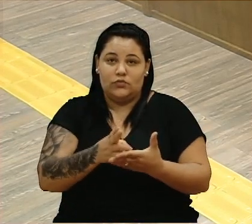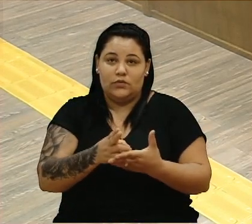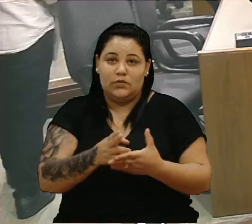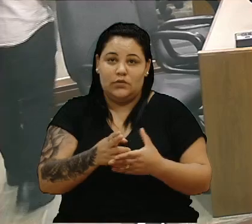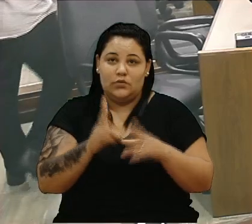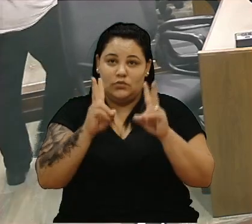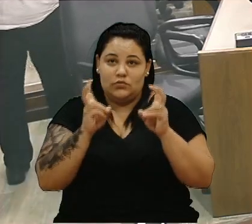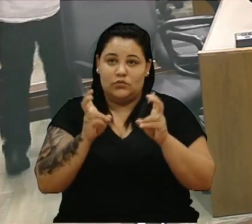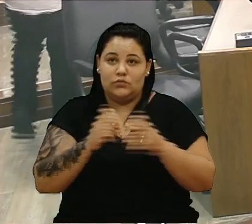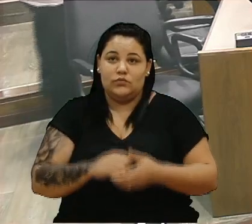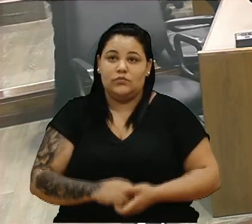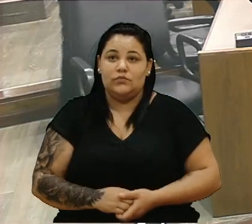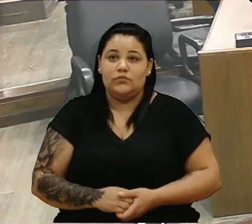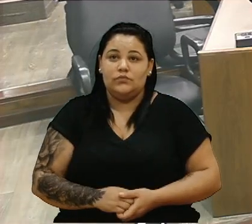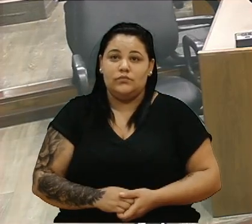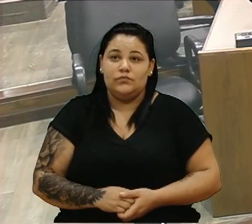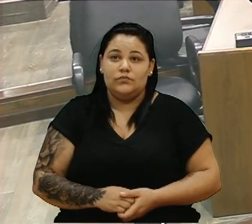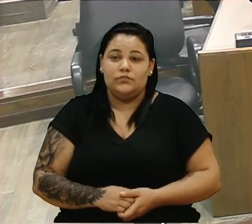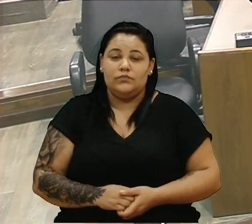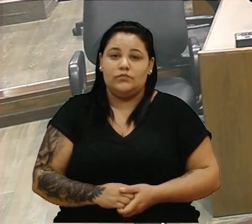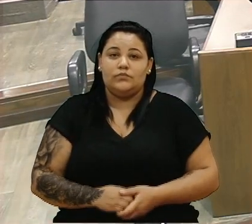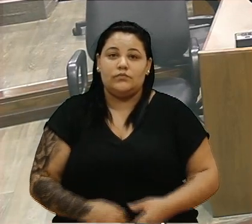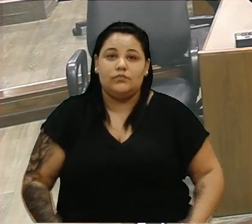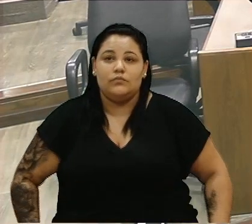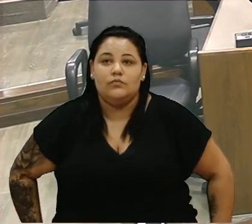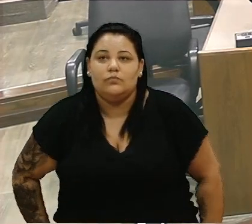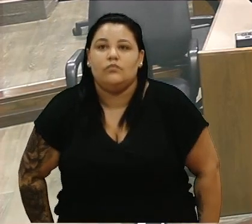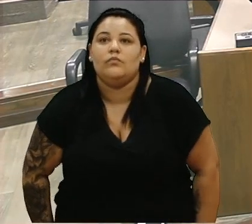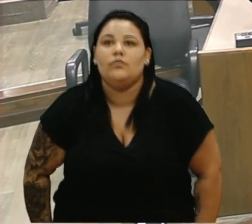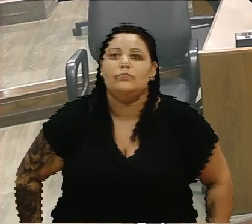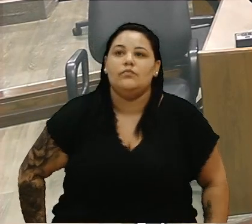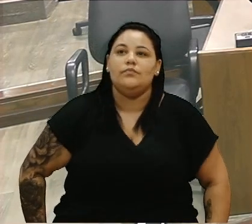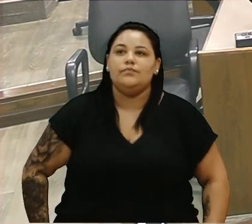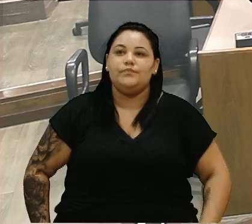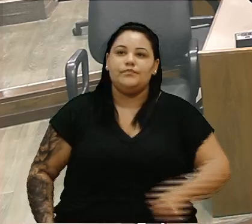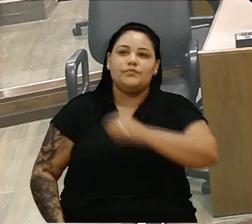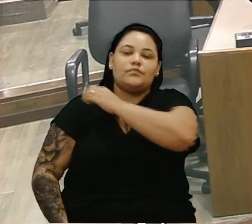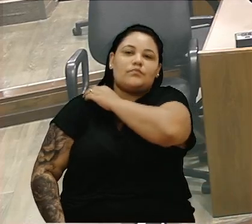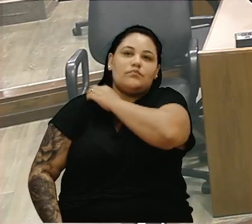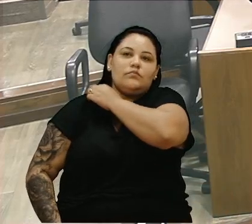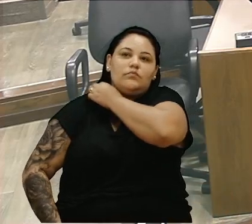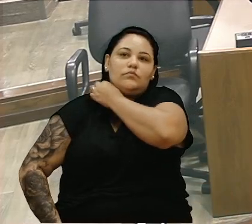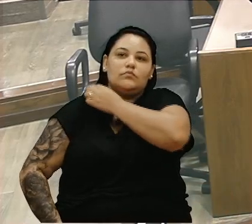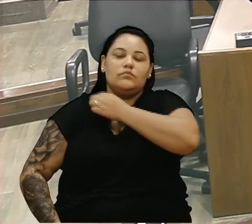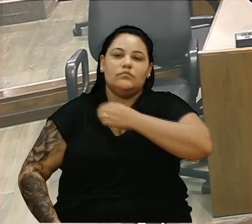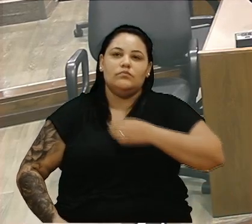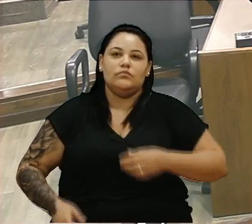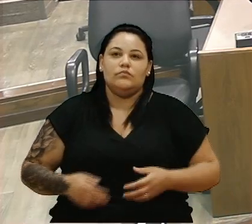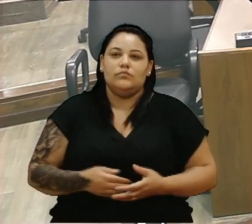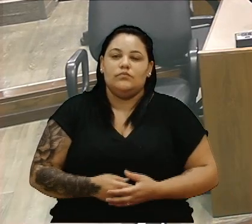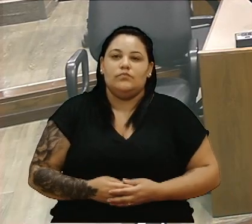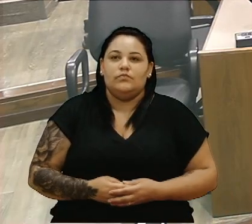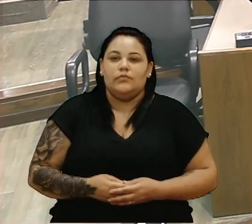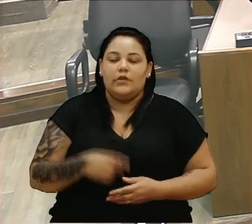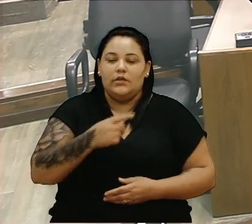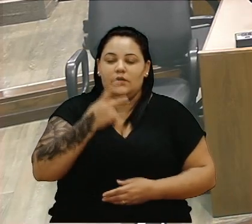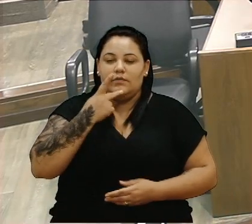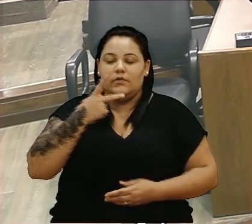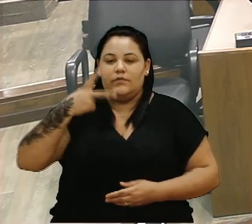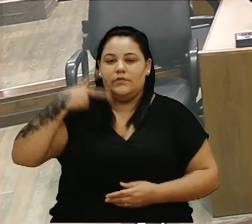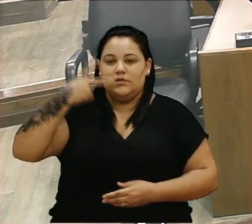Com certeza, já lhe concedo. Vamos às palavras do Cláudio aqui. Aqui ele falou, vereador Bortola, agora há